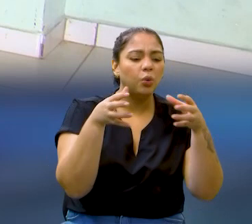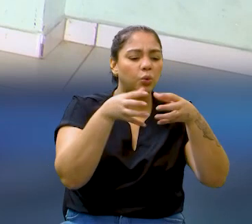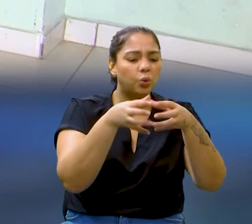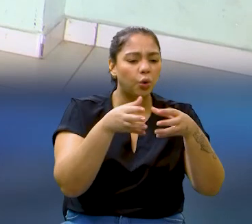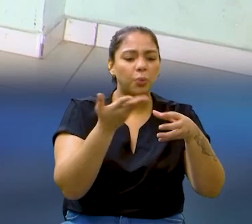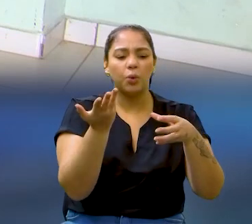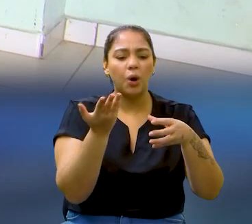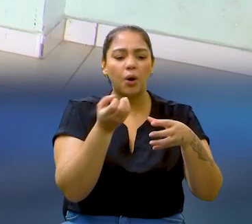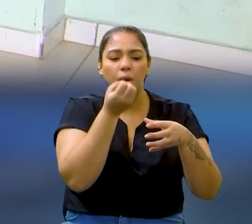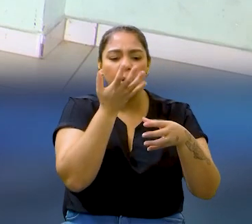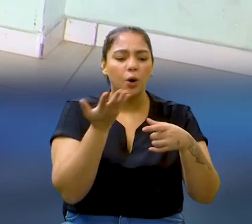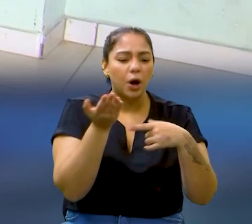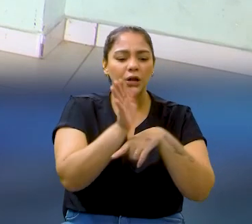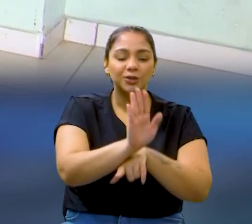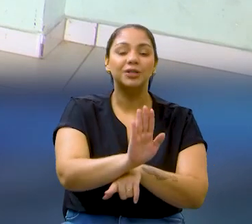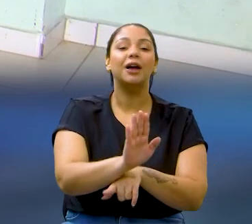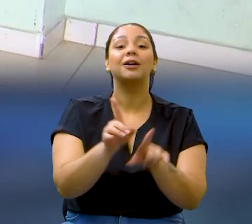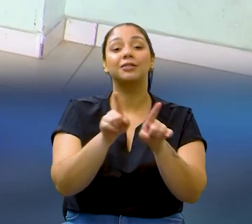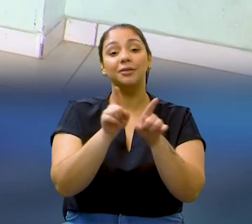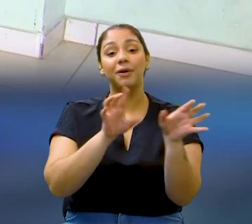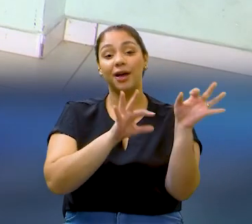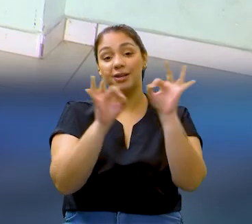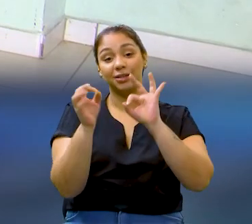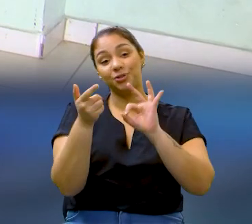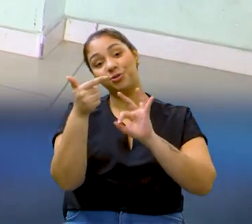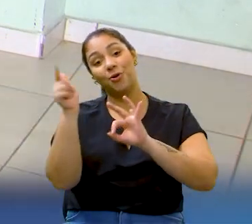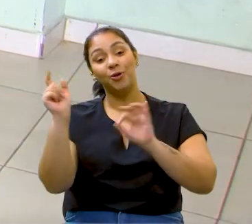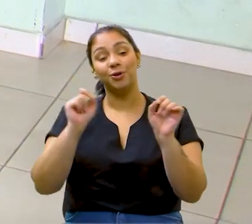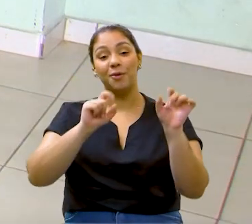se encaixa, que poderia ajudar de alguma forma,